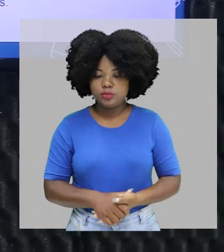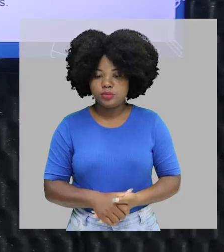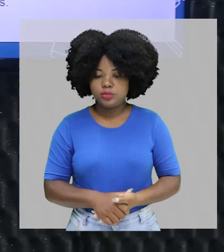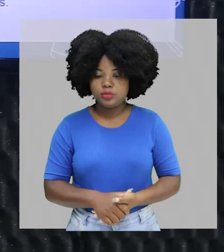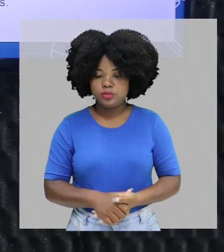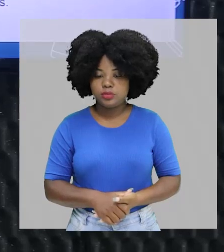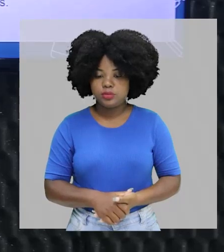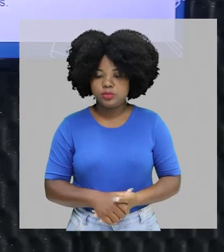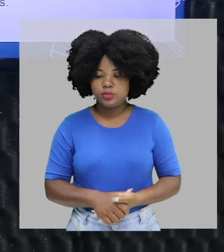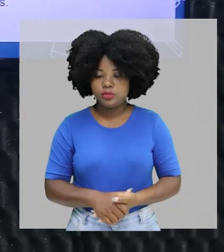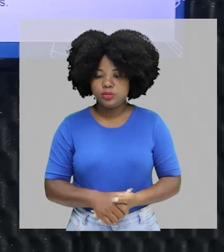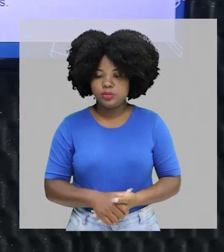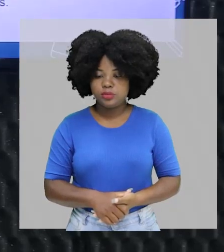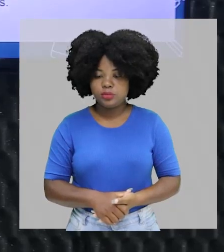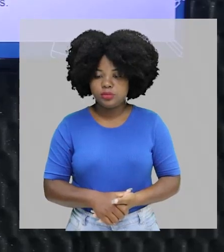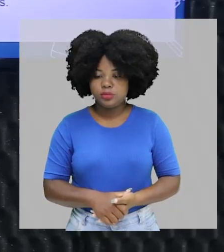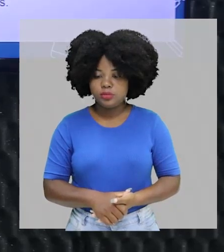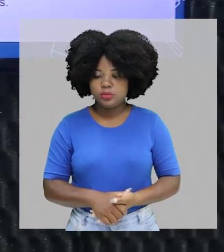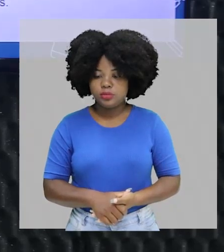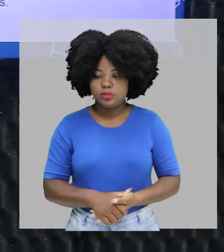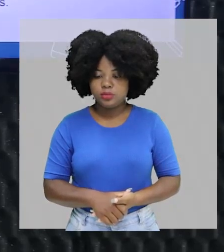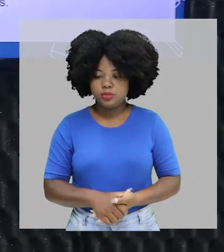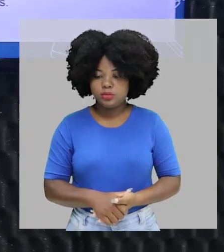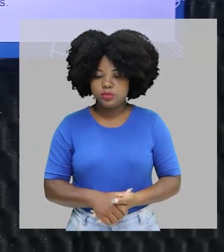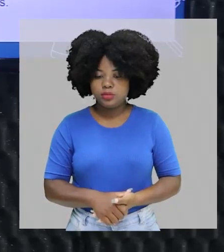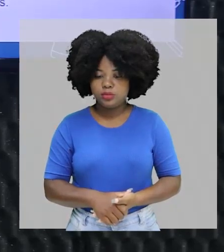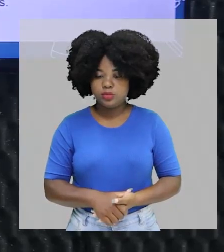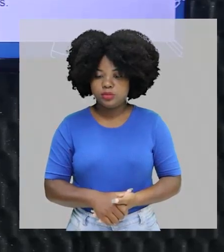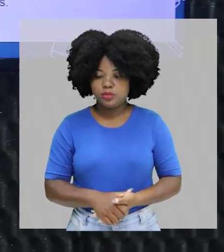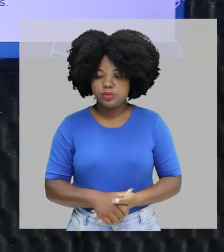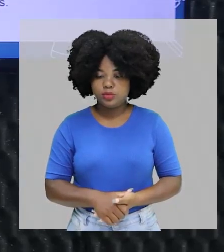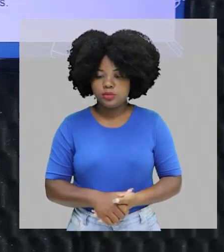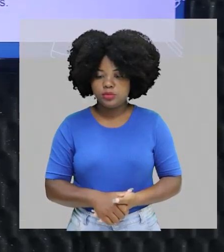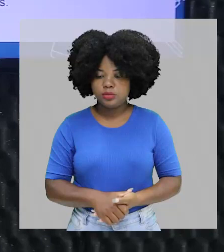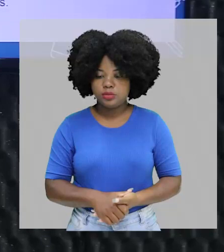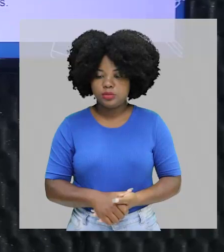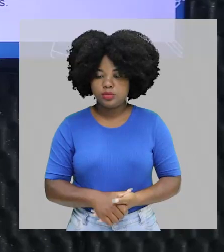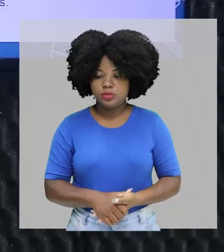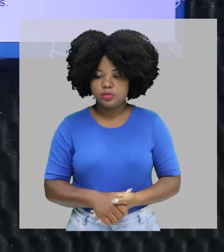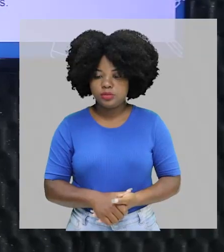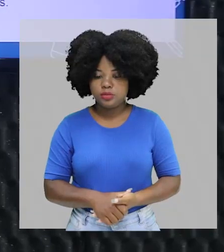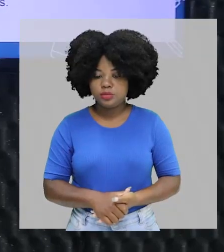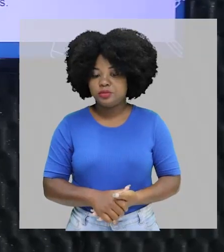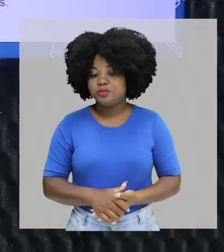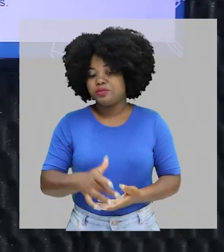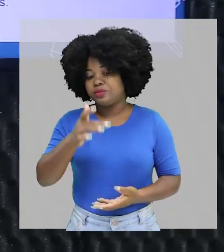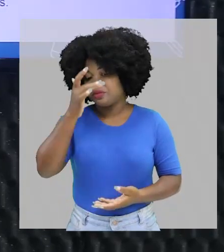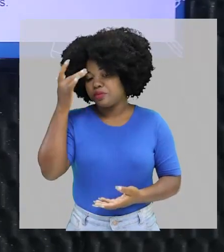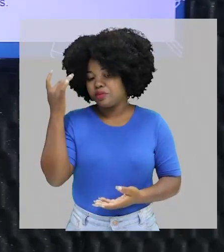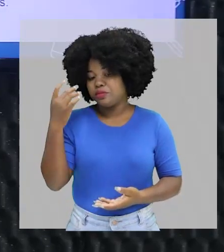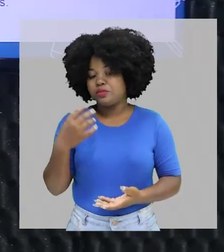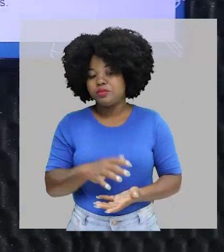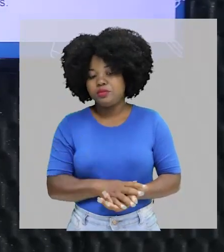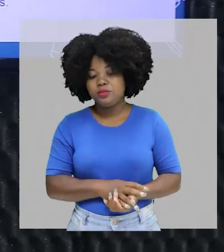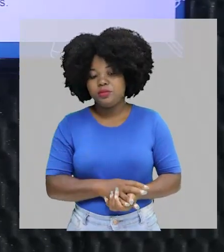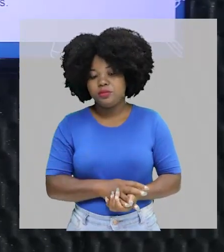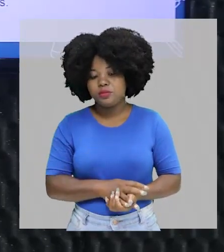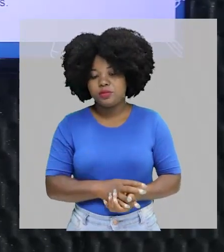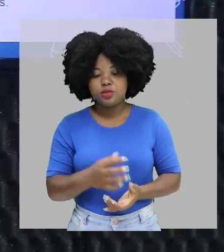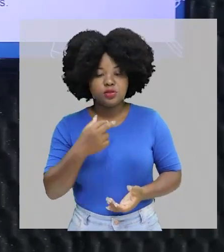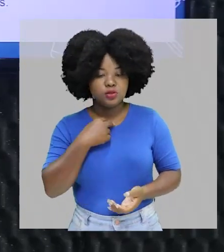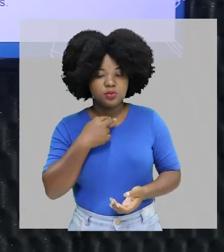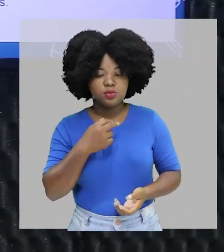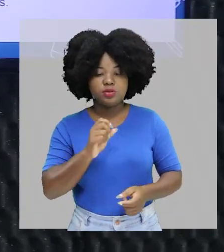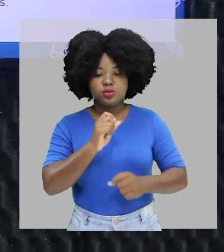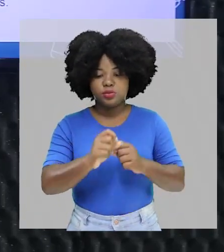a eliminação do câncer não é mais possível. Ou seja, a pessoa não pode fazer a cirurgia